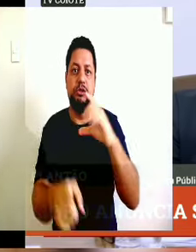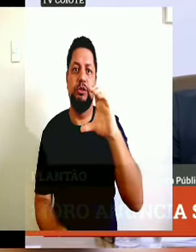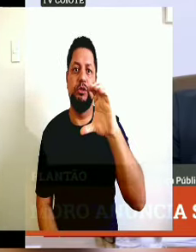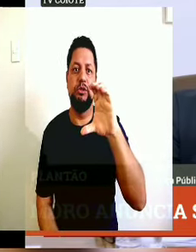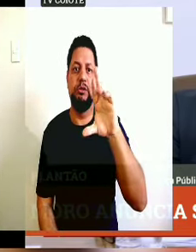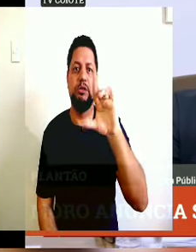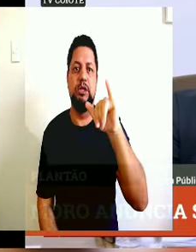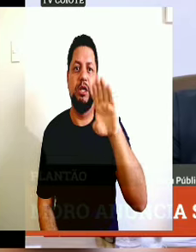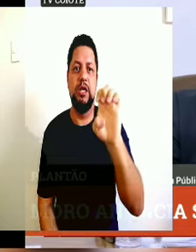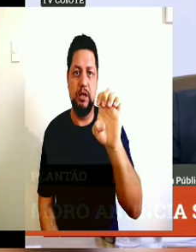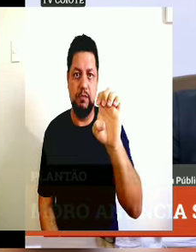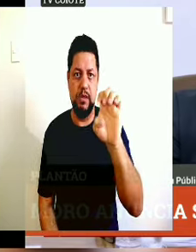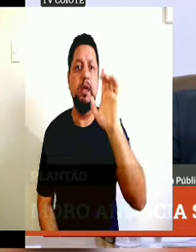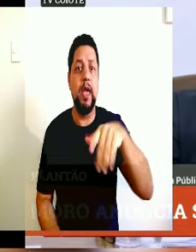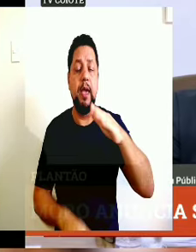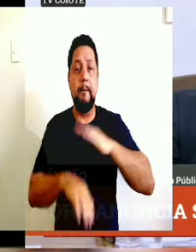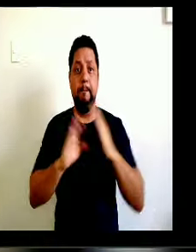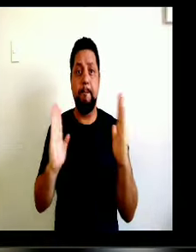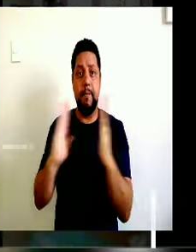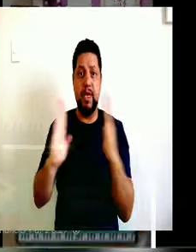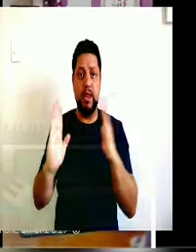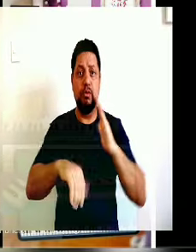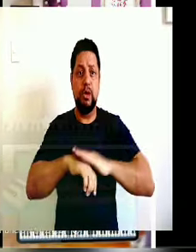durante o nosso período.